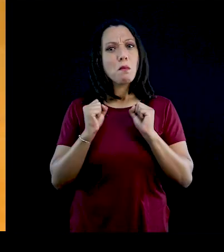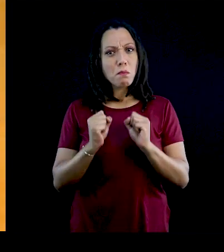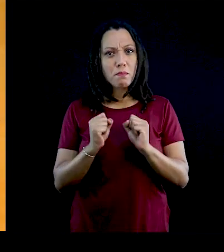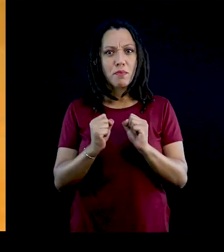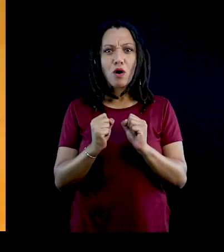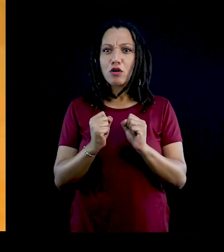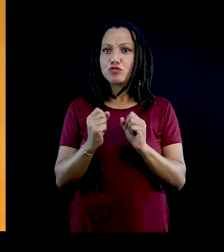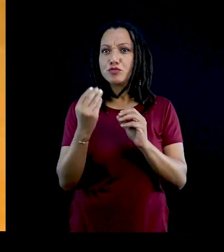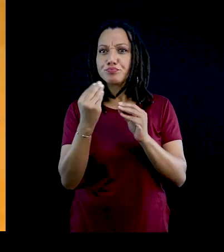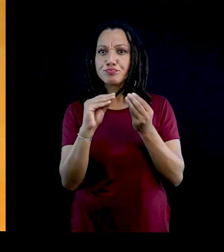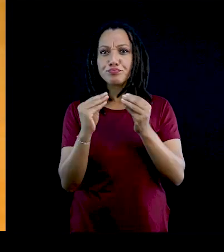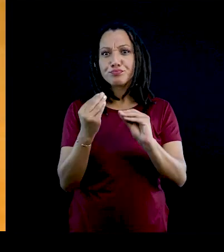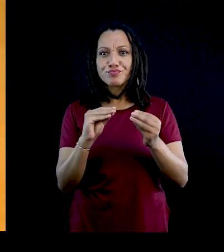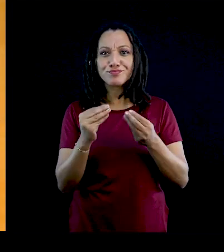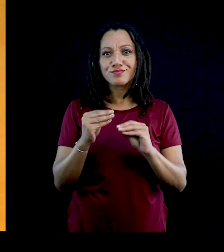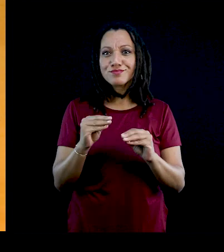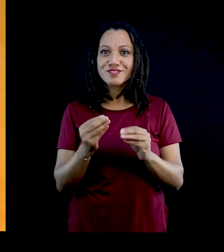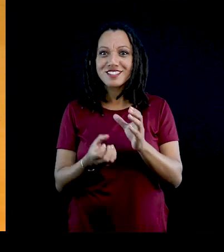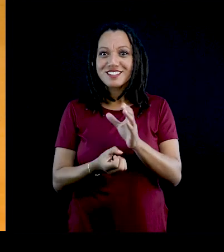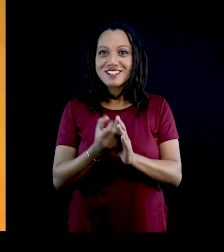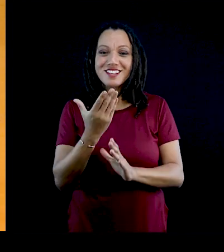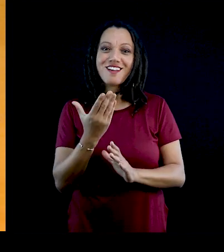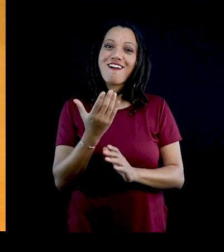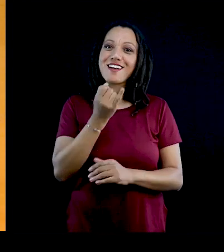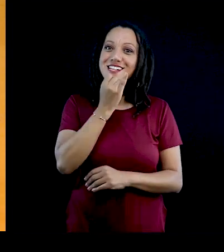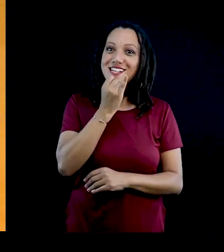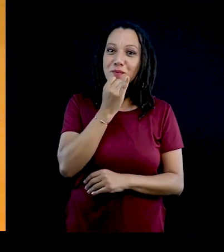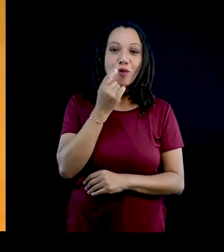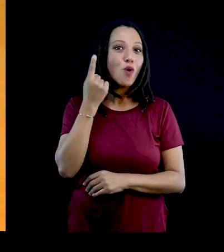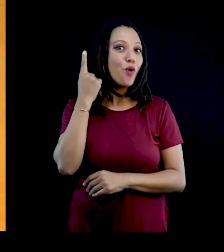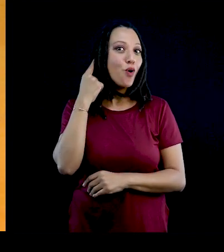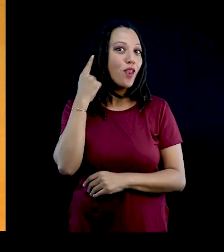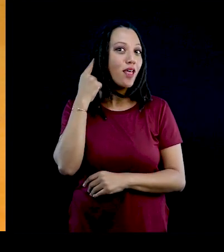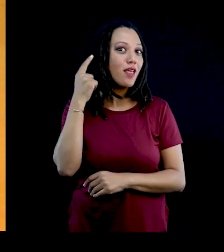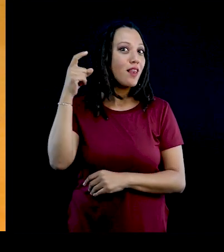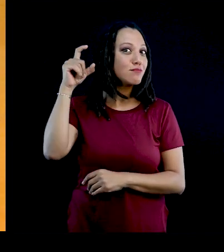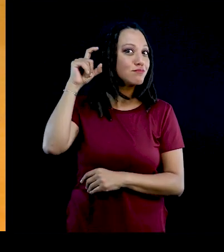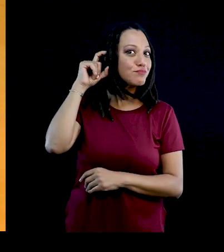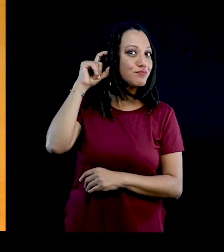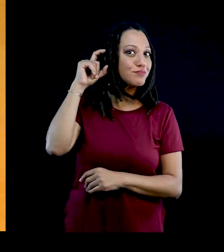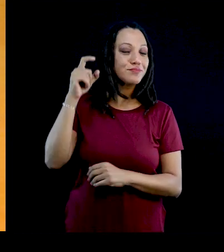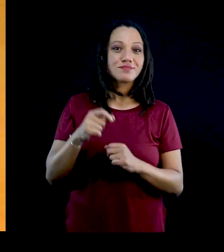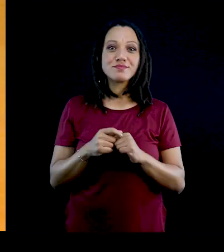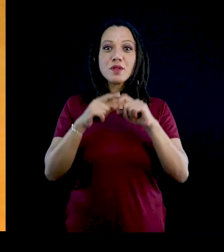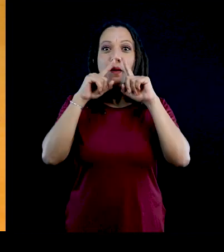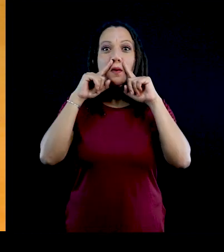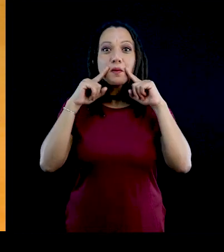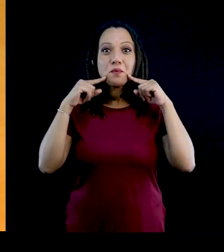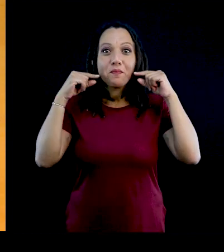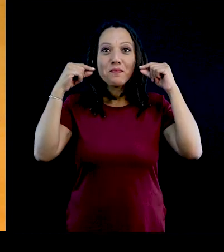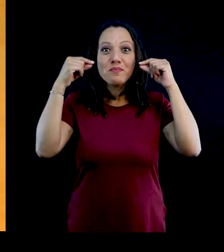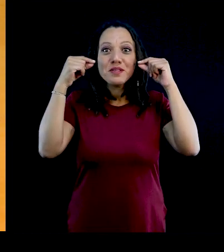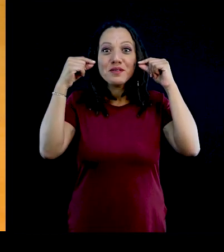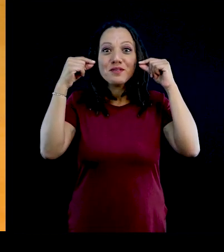que caracterizem o seu personagem, né? Que eu vou colocar uma orelha. Vou colocar um bigodão nele,